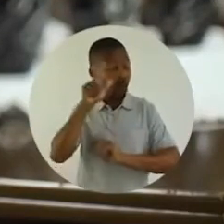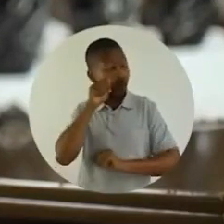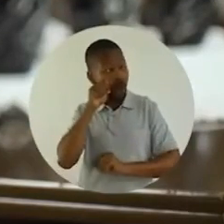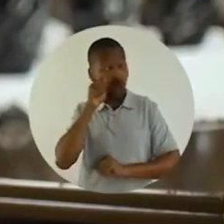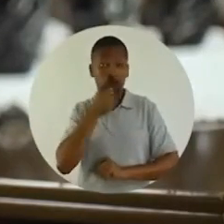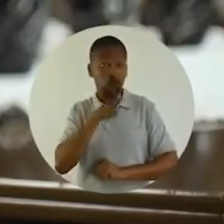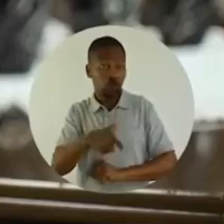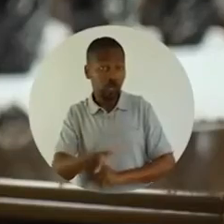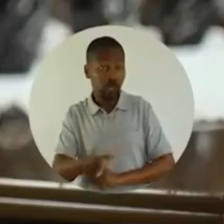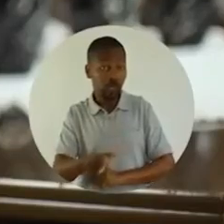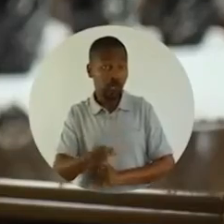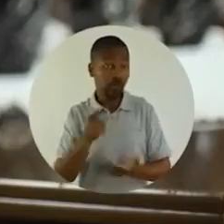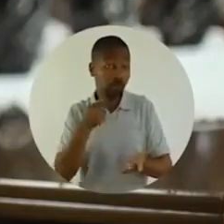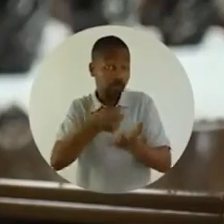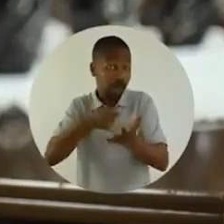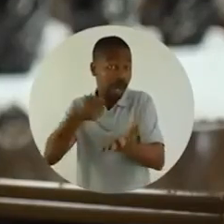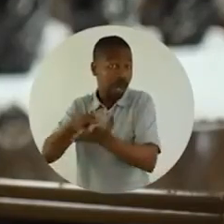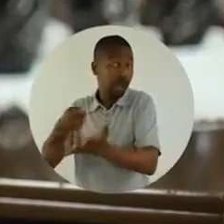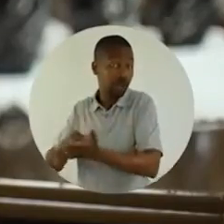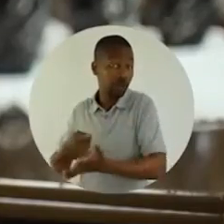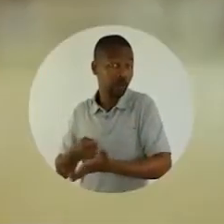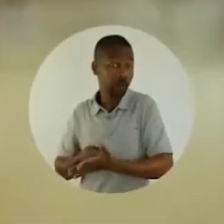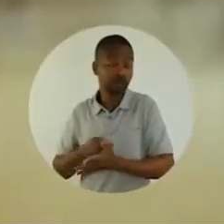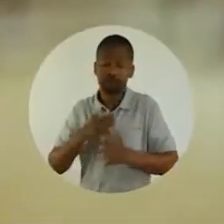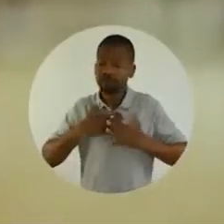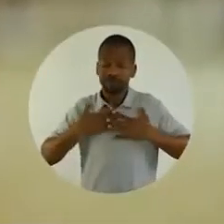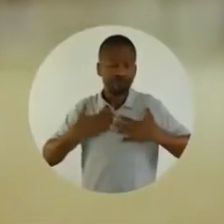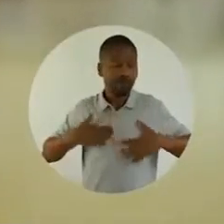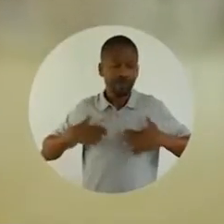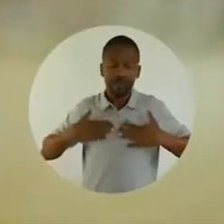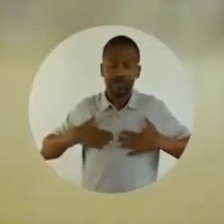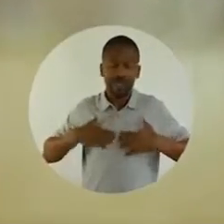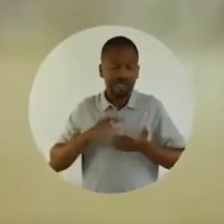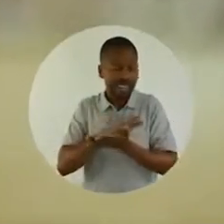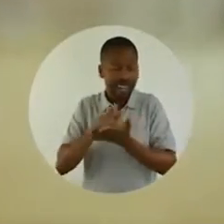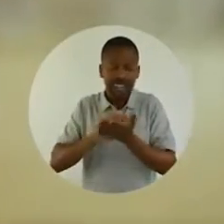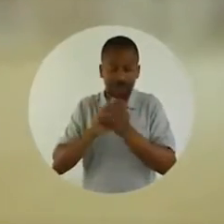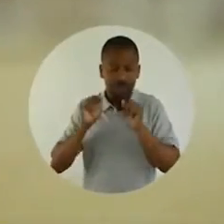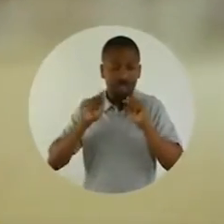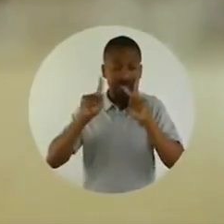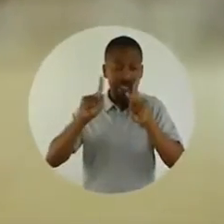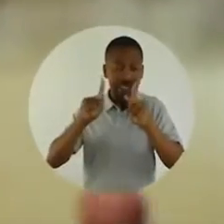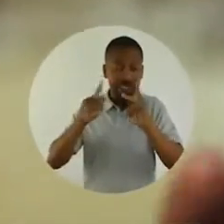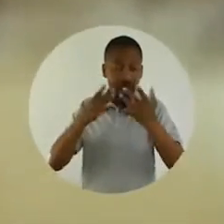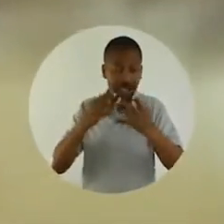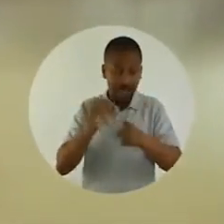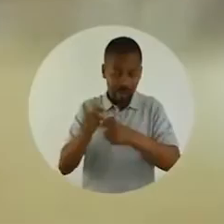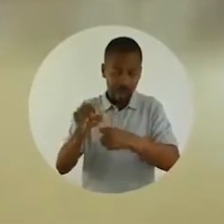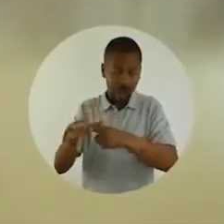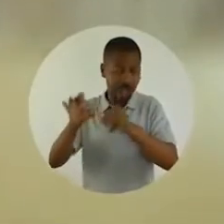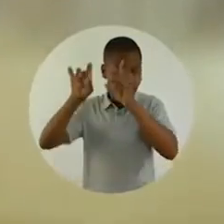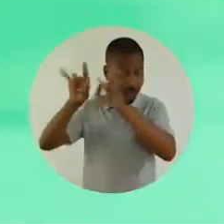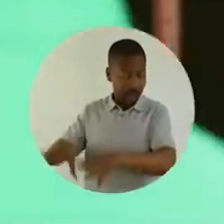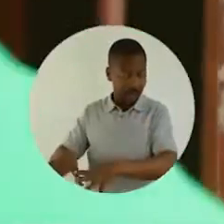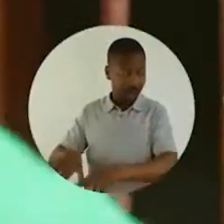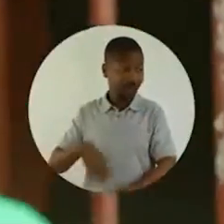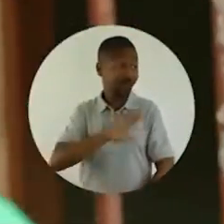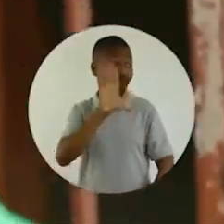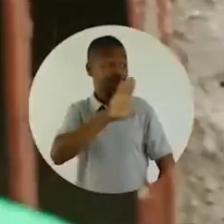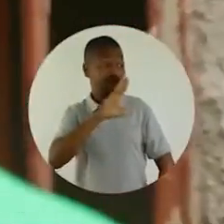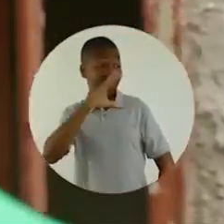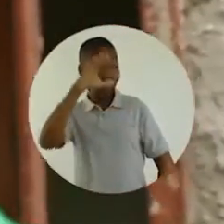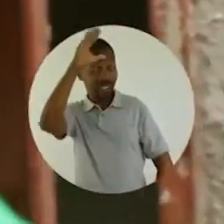Que era novinho, ainda estava pagando. Eu falei assim, meu filho, eu fico sem nada. Mas eu quero sair do aluguel. Tia